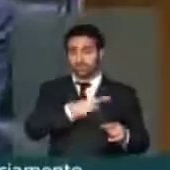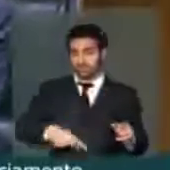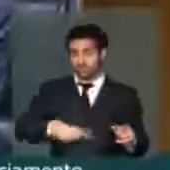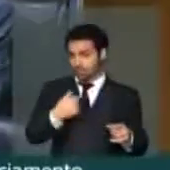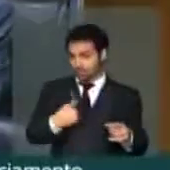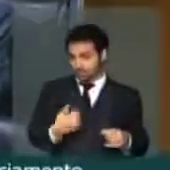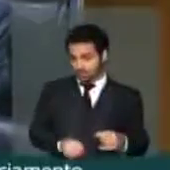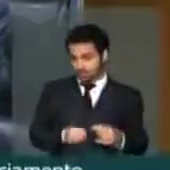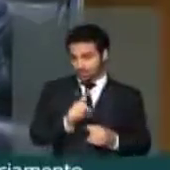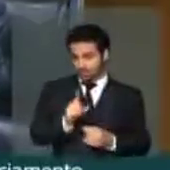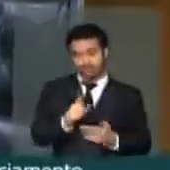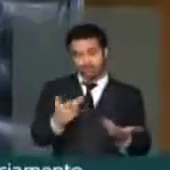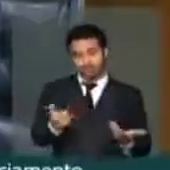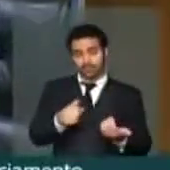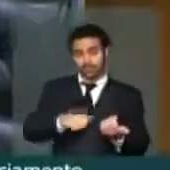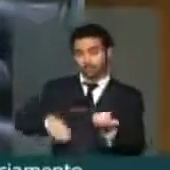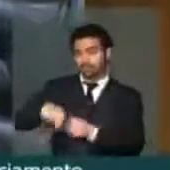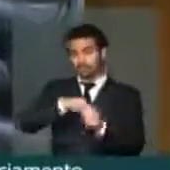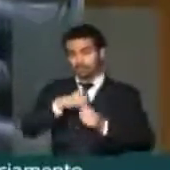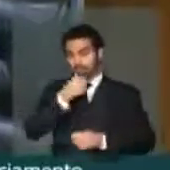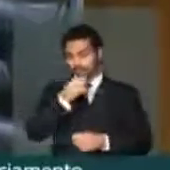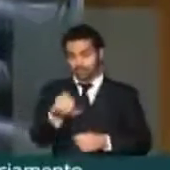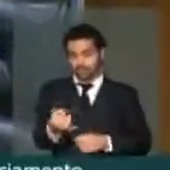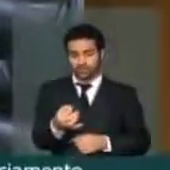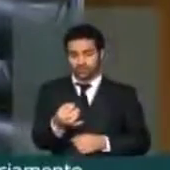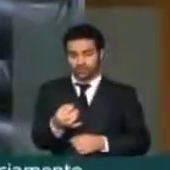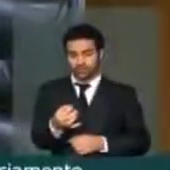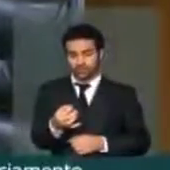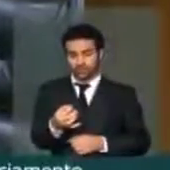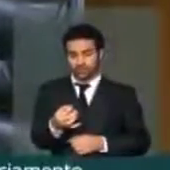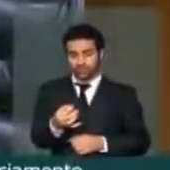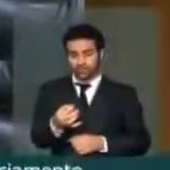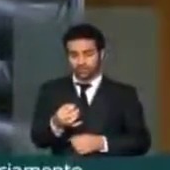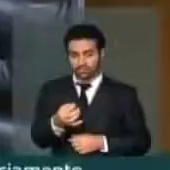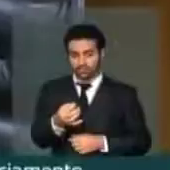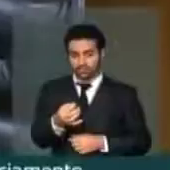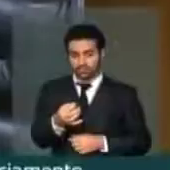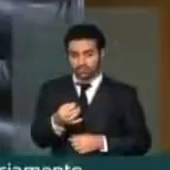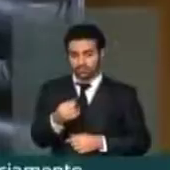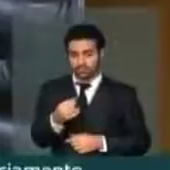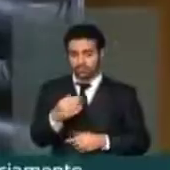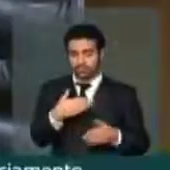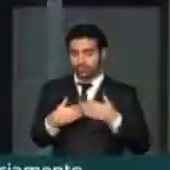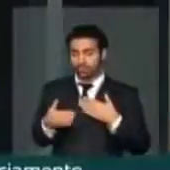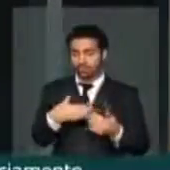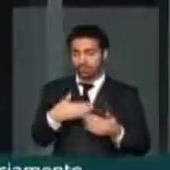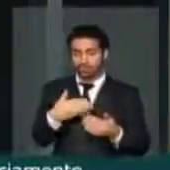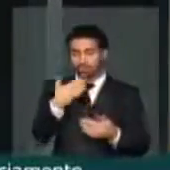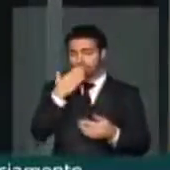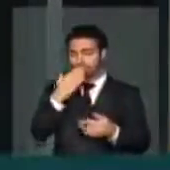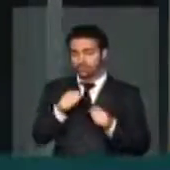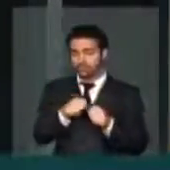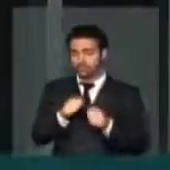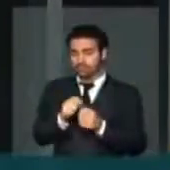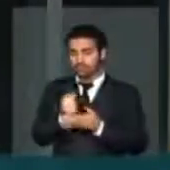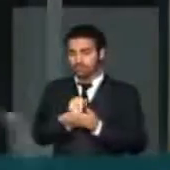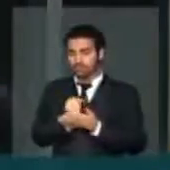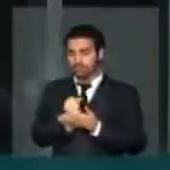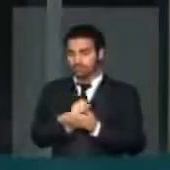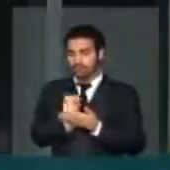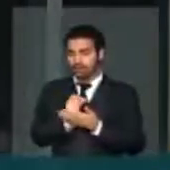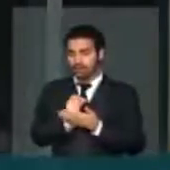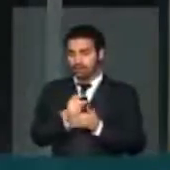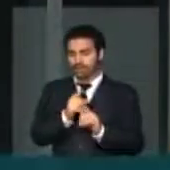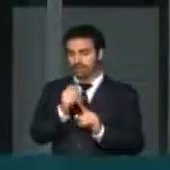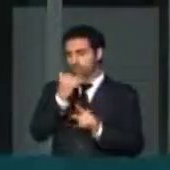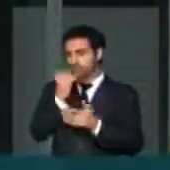nova interpretação, e mais do que uma nova interpretação, qualquer tipo de manobra para que não seja válido aquilo